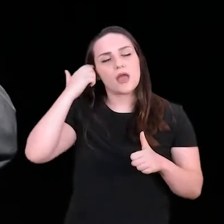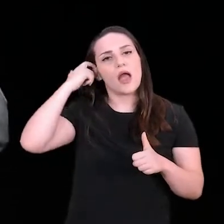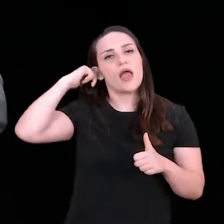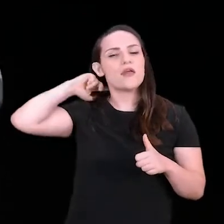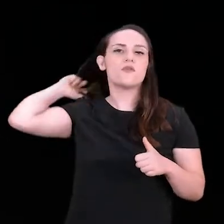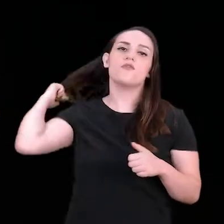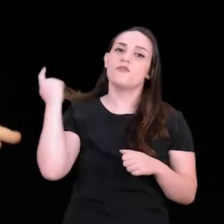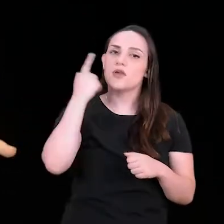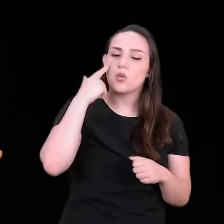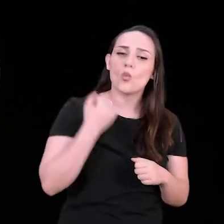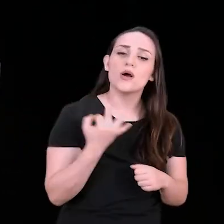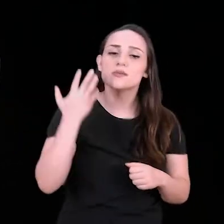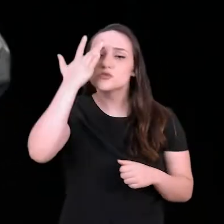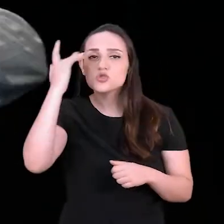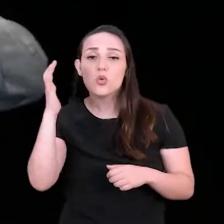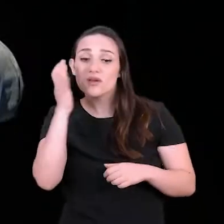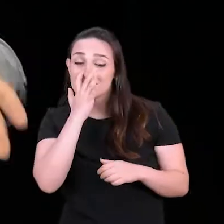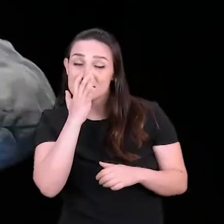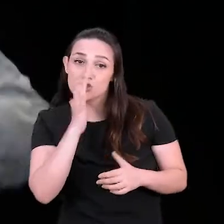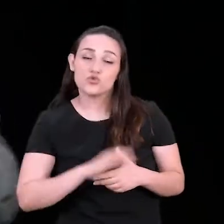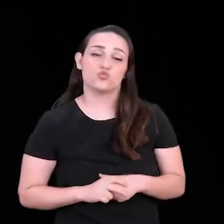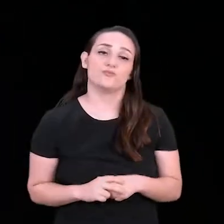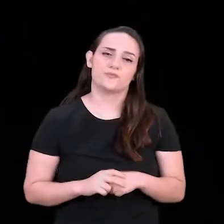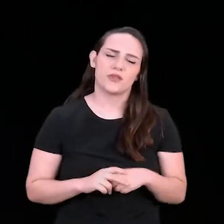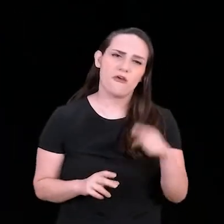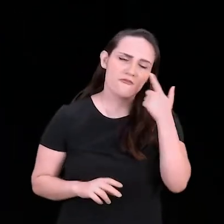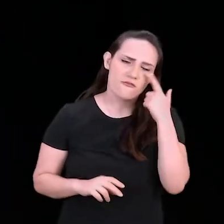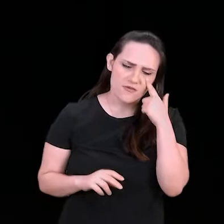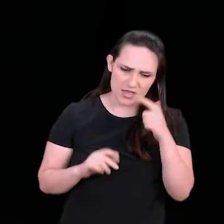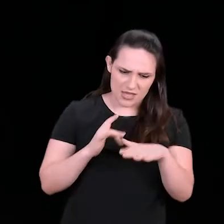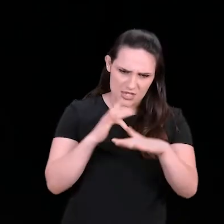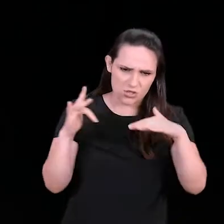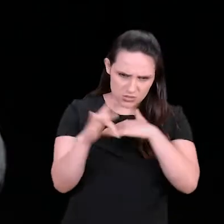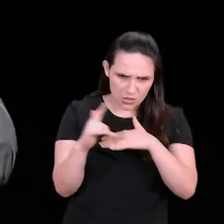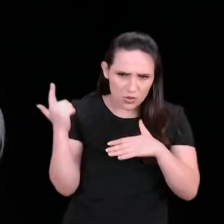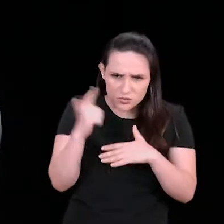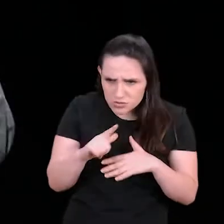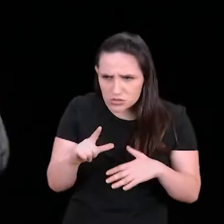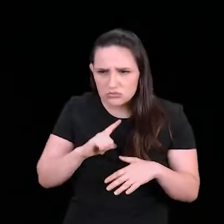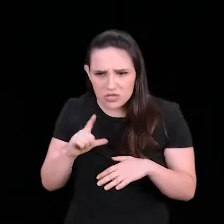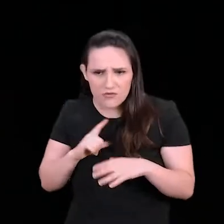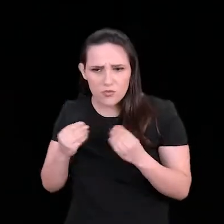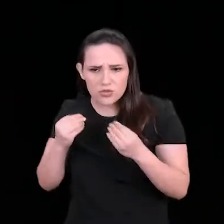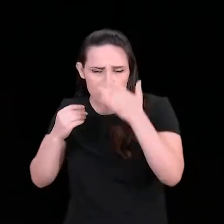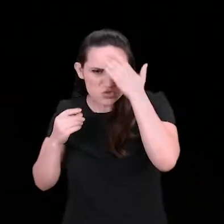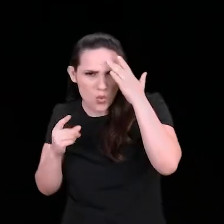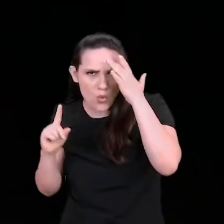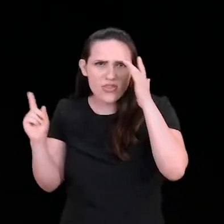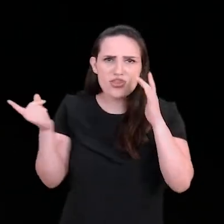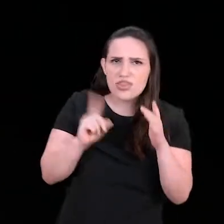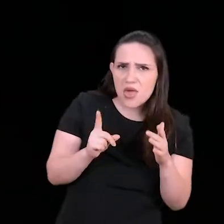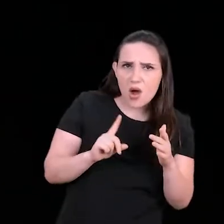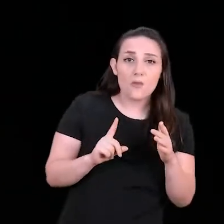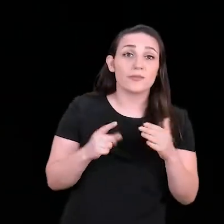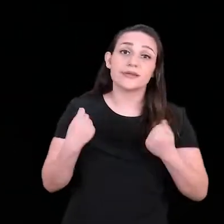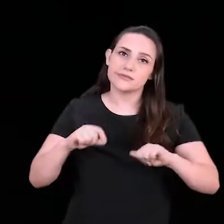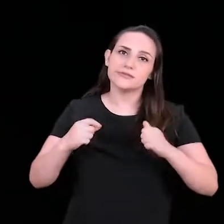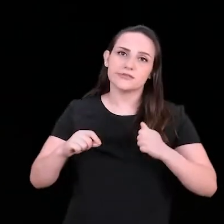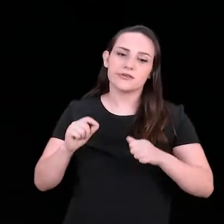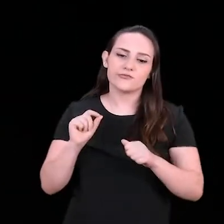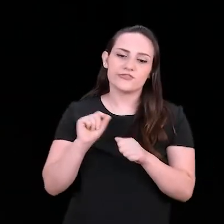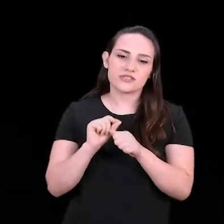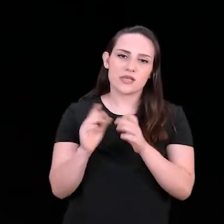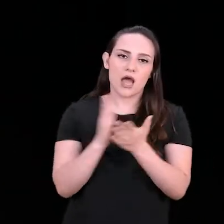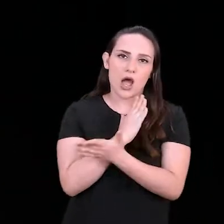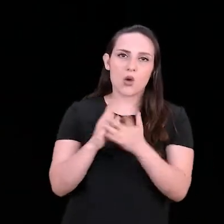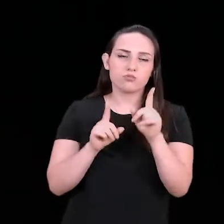sociais quantos foram as visualizações, né, fazer algumas contas ali, né, se relacionar